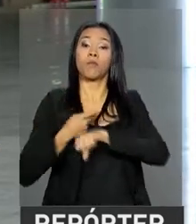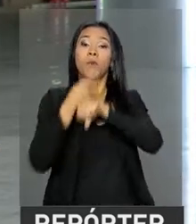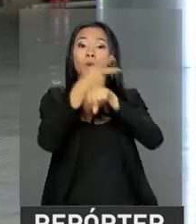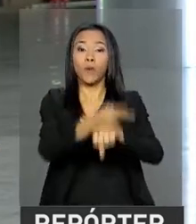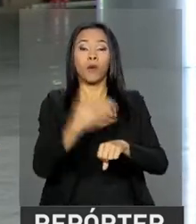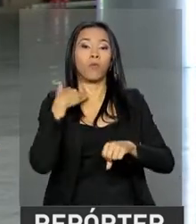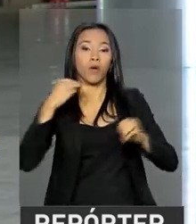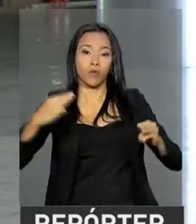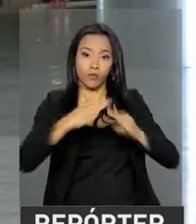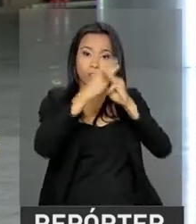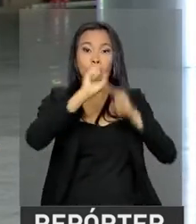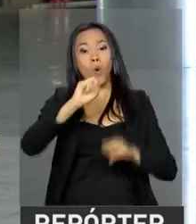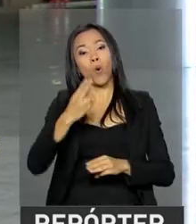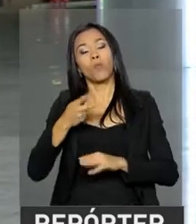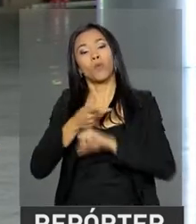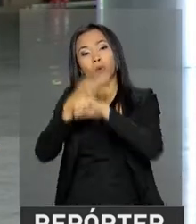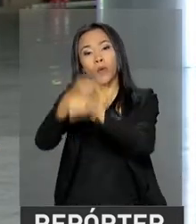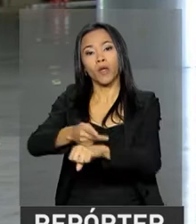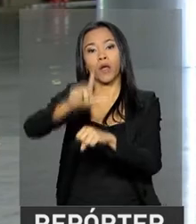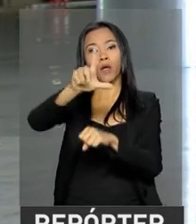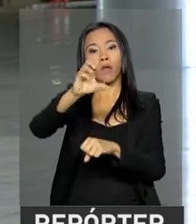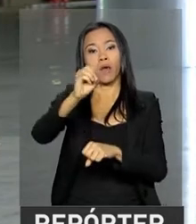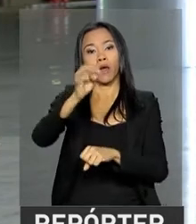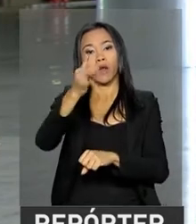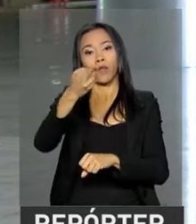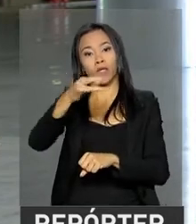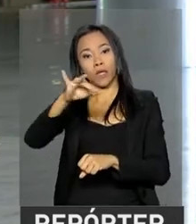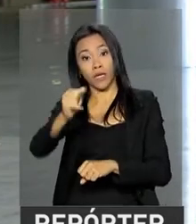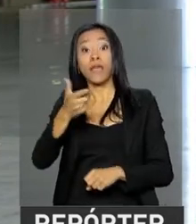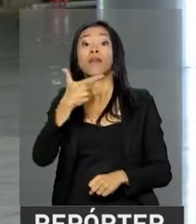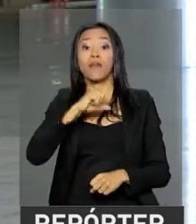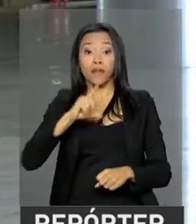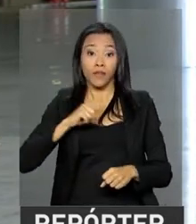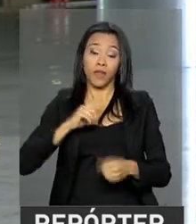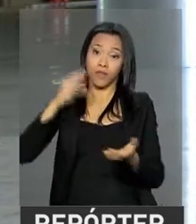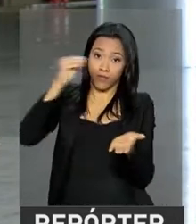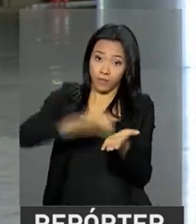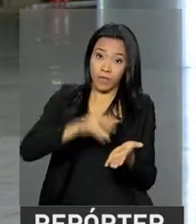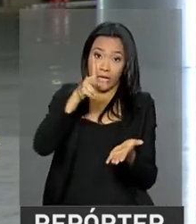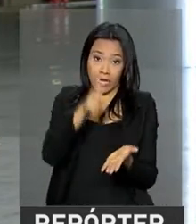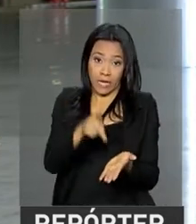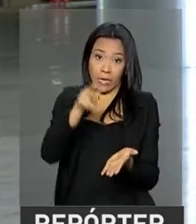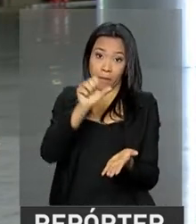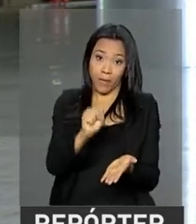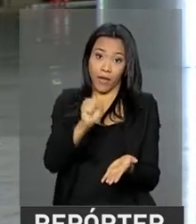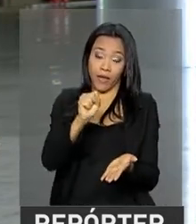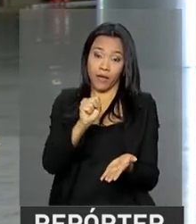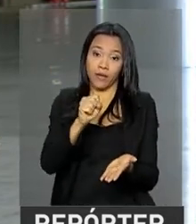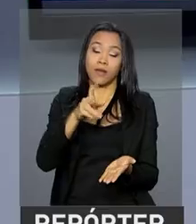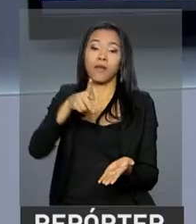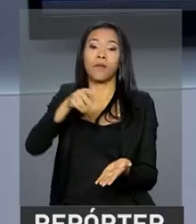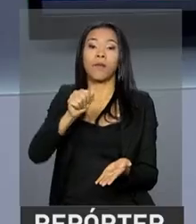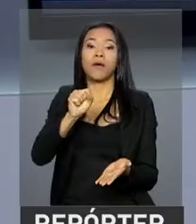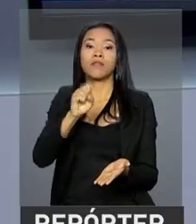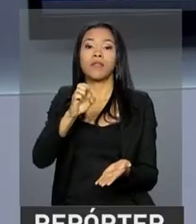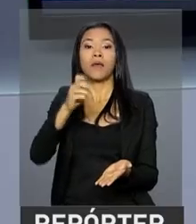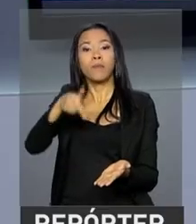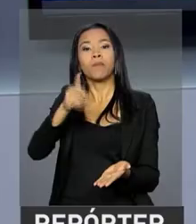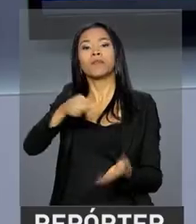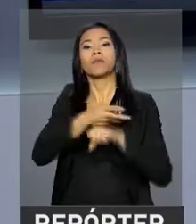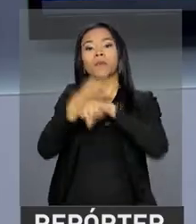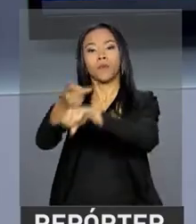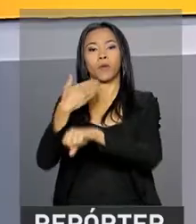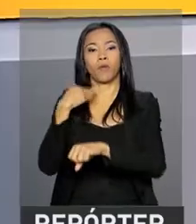uma casa lotérica quem está inscrito no pasep deve se dirigir ao banco do brasil o carro é com você obrigada pelas informações